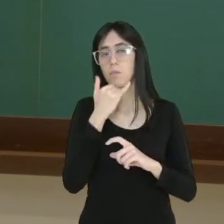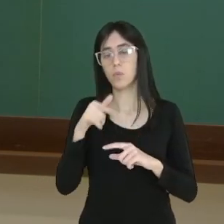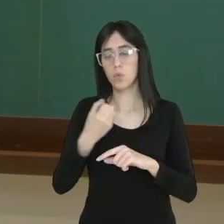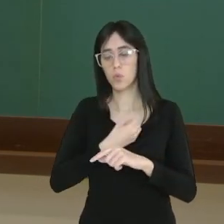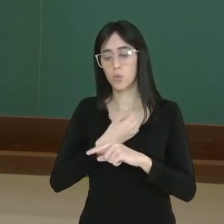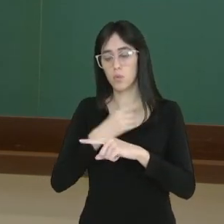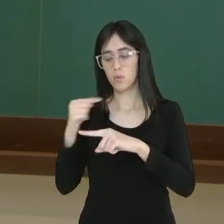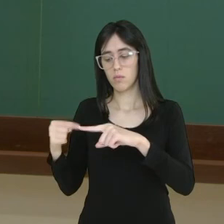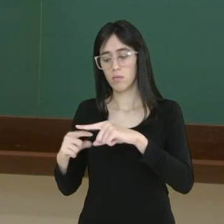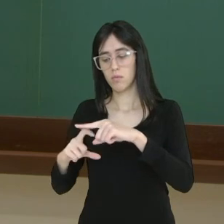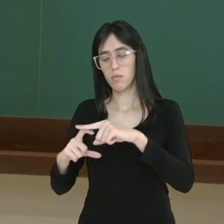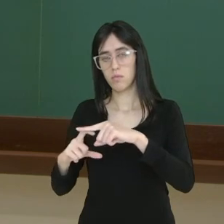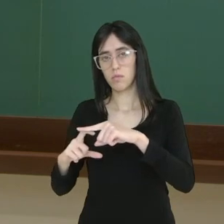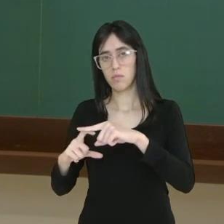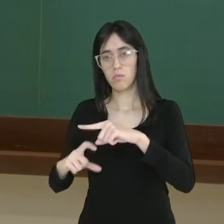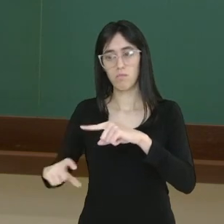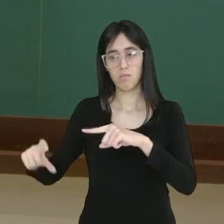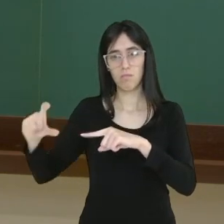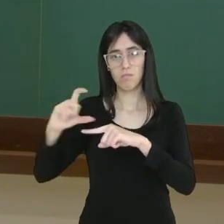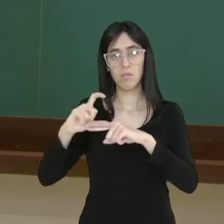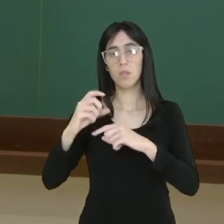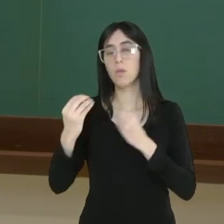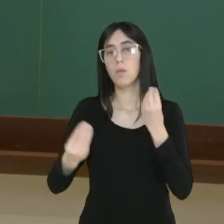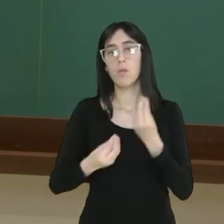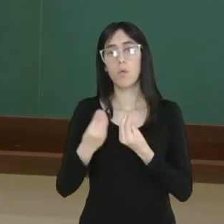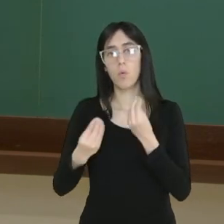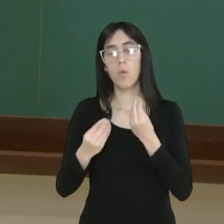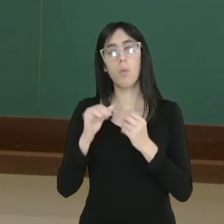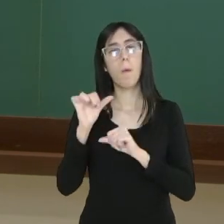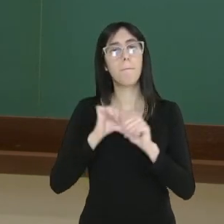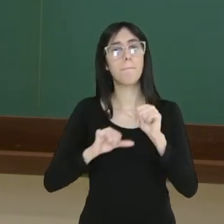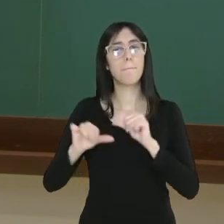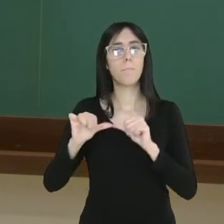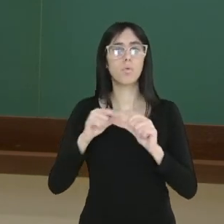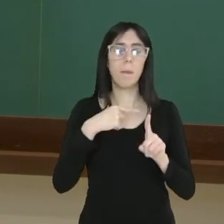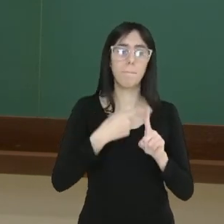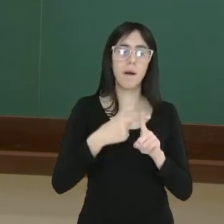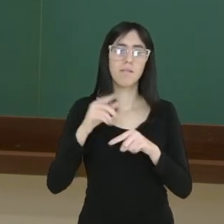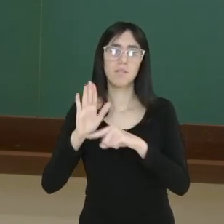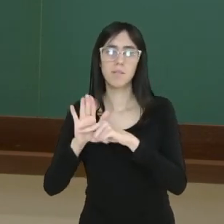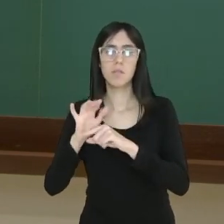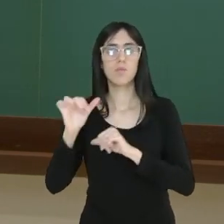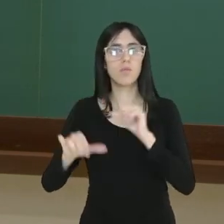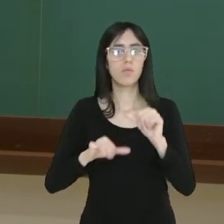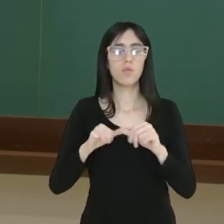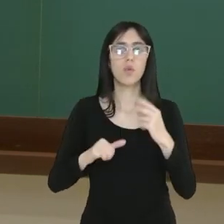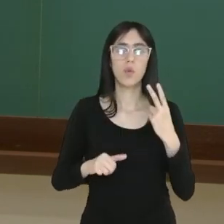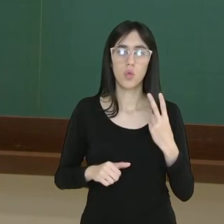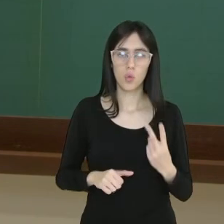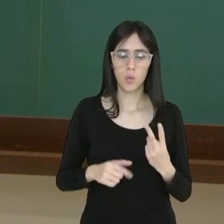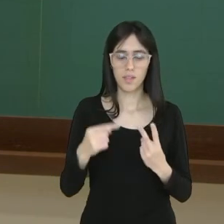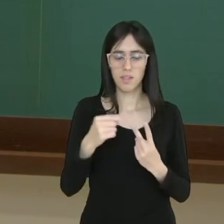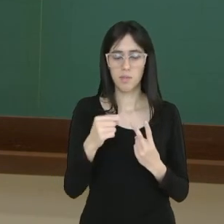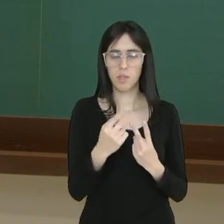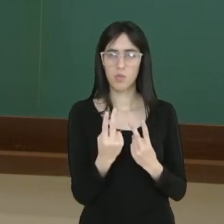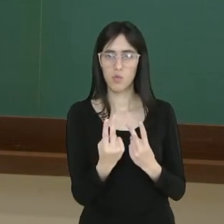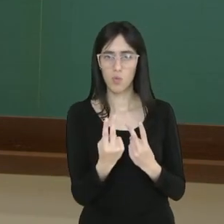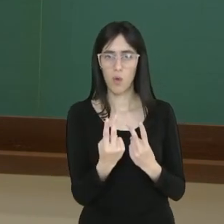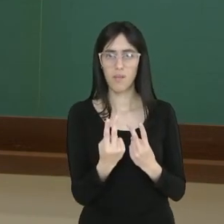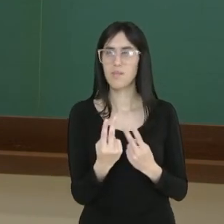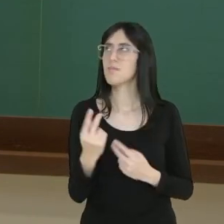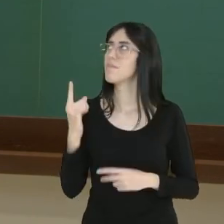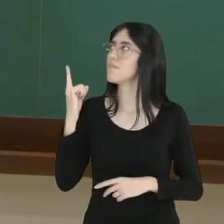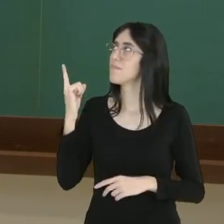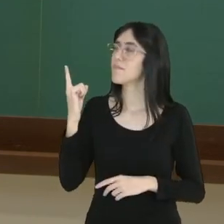Para eu passá-lo para o numerador, basta alterar o sinal. Então, 2 na menos 2. Por quê, professora? Porque aqui estava 2